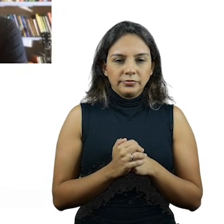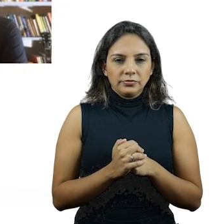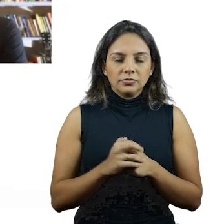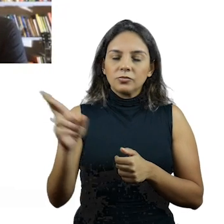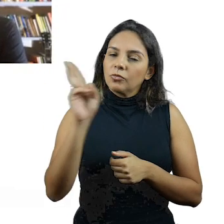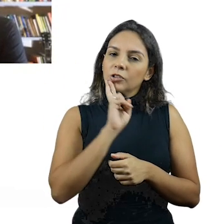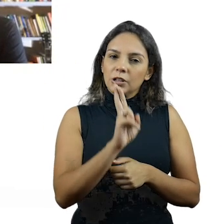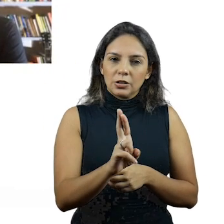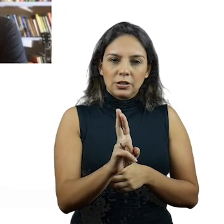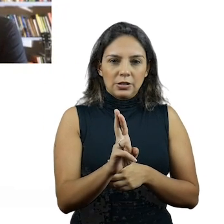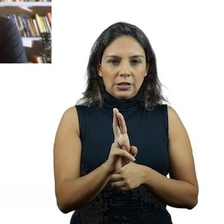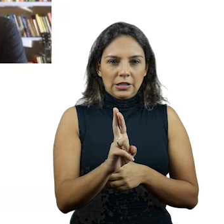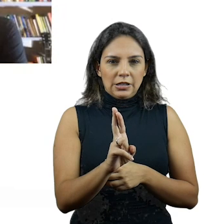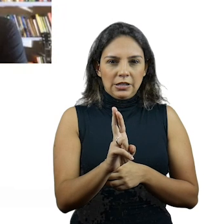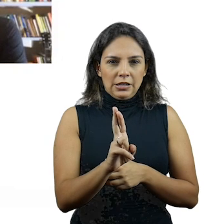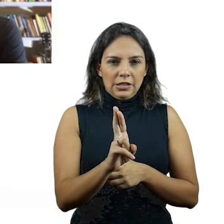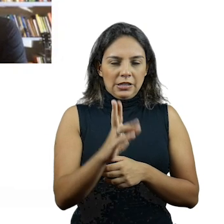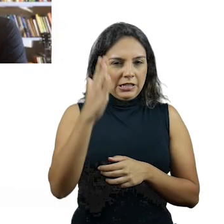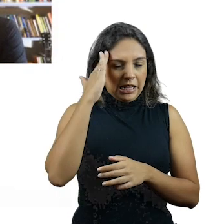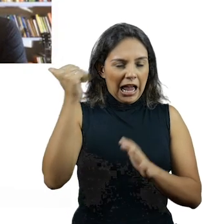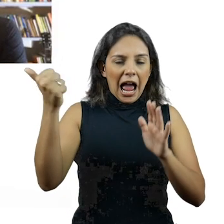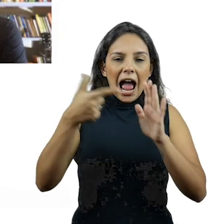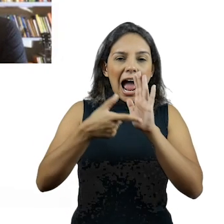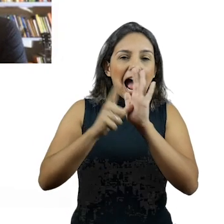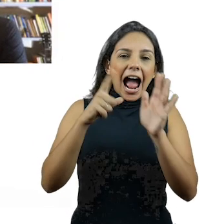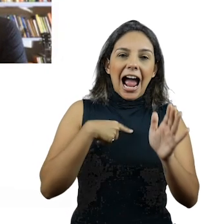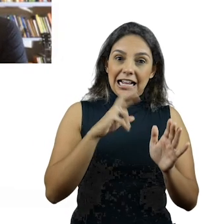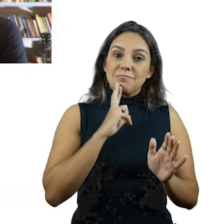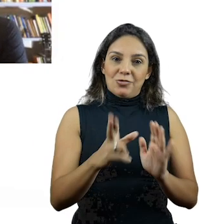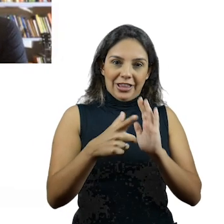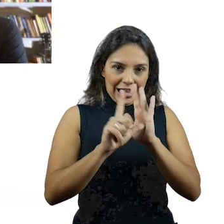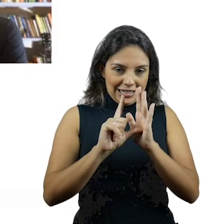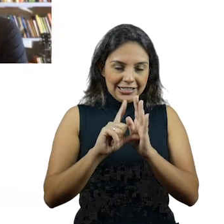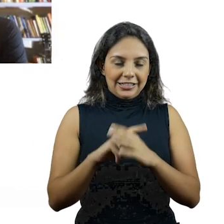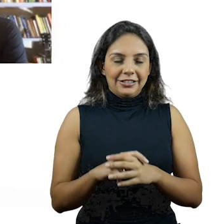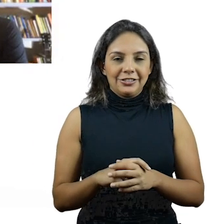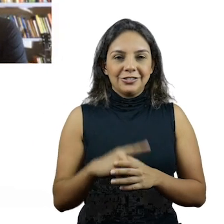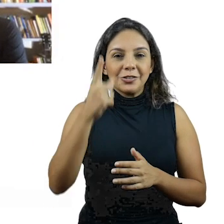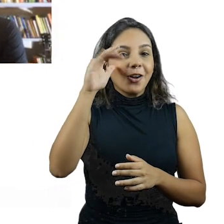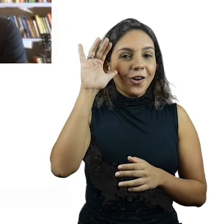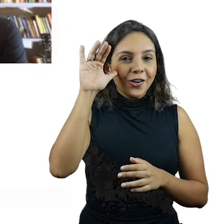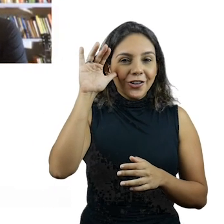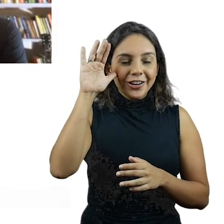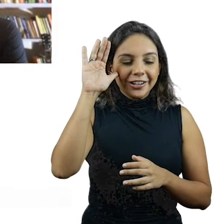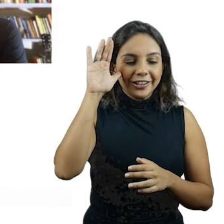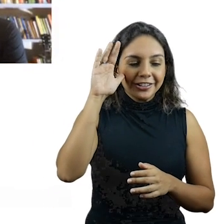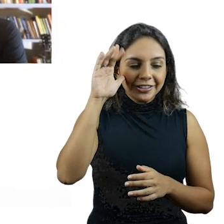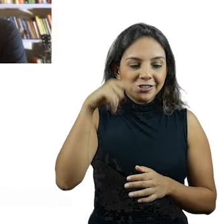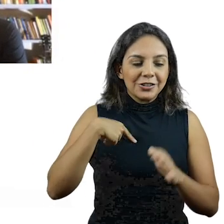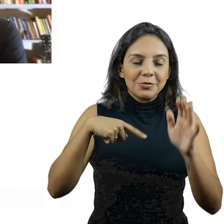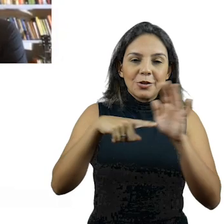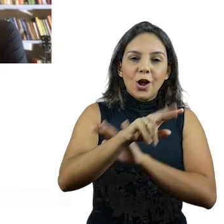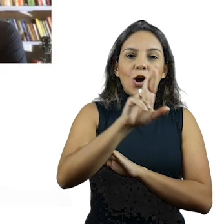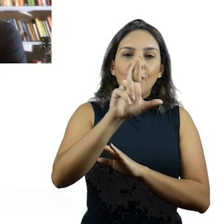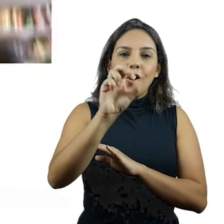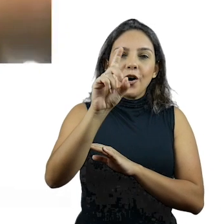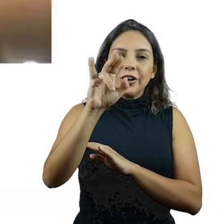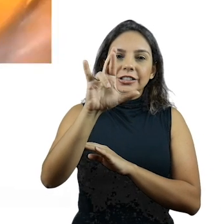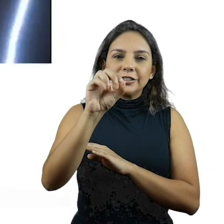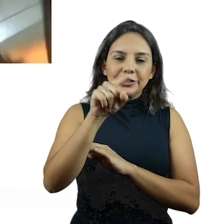Olha, Afonso, você sabe que antes de responder essa pergunta, estou com uma curiosidade aqui, queria perguntar para o Rodrigo.